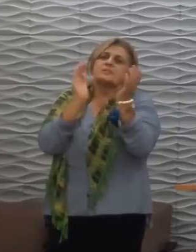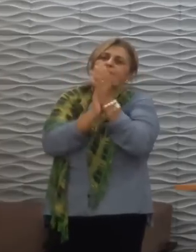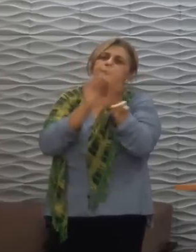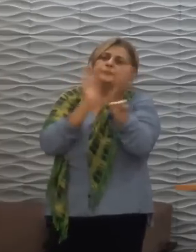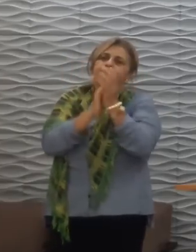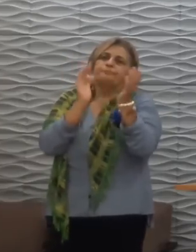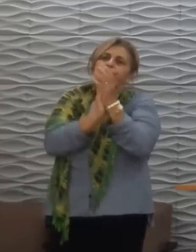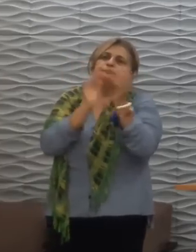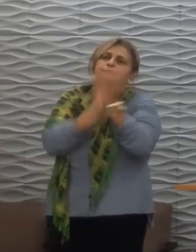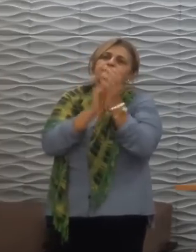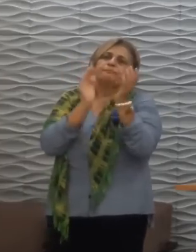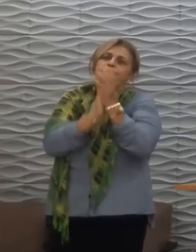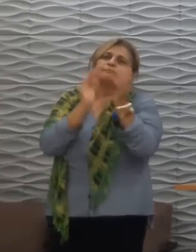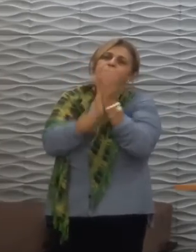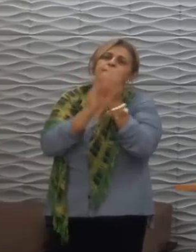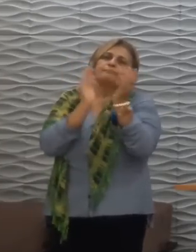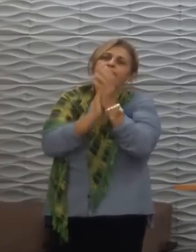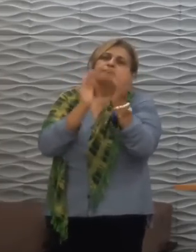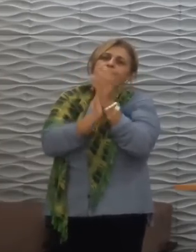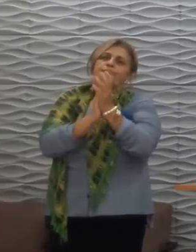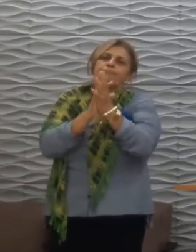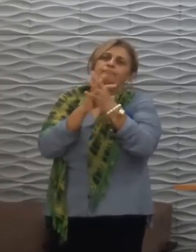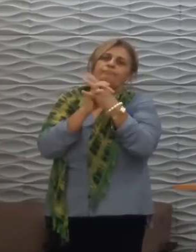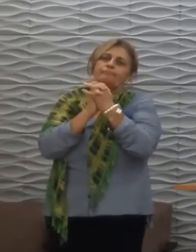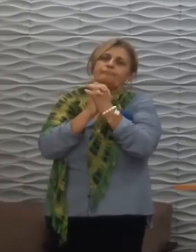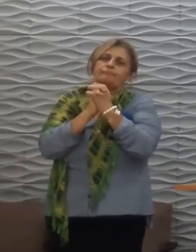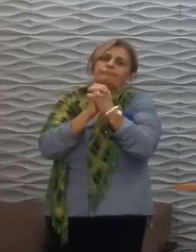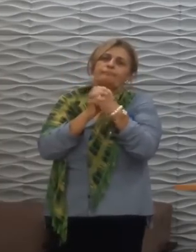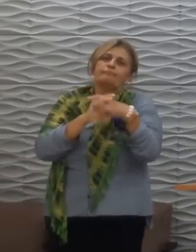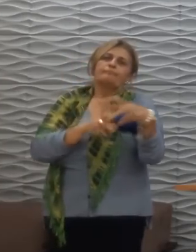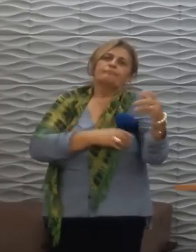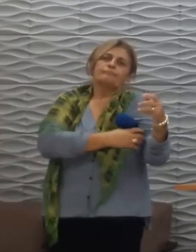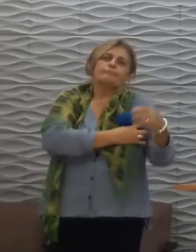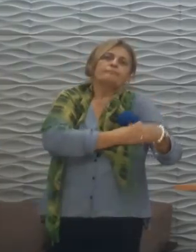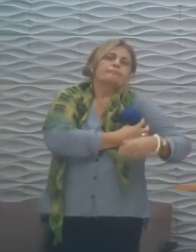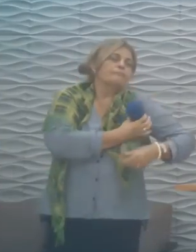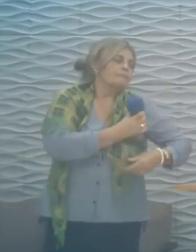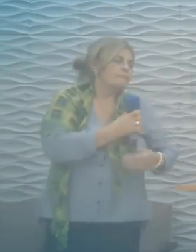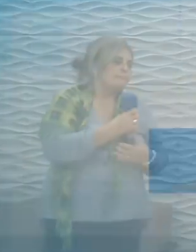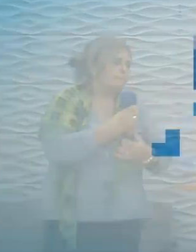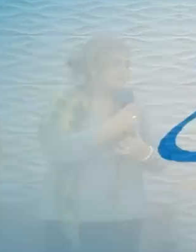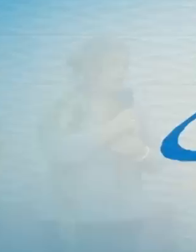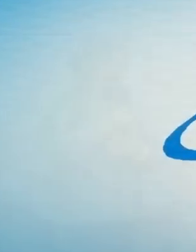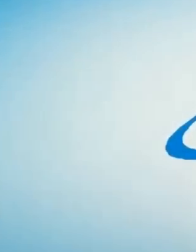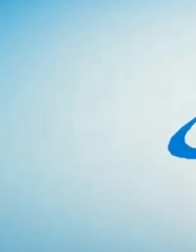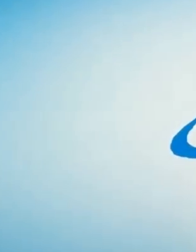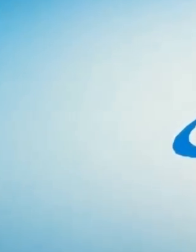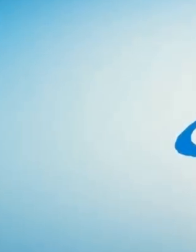Eu agradeço a oportunidade em nome de Jesus.